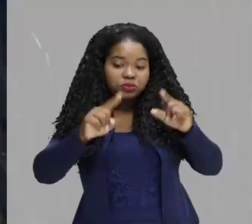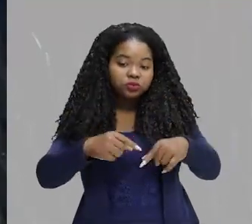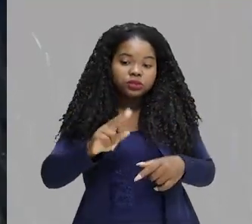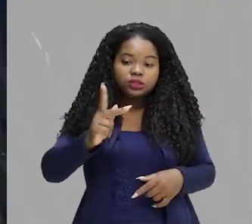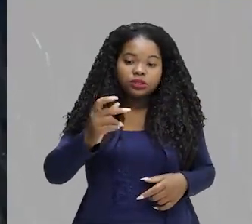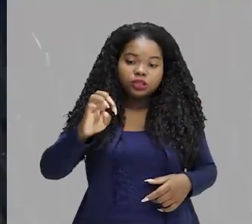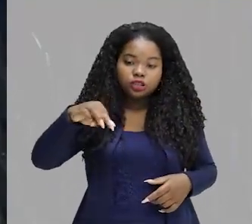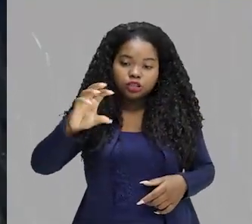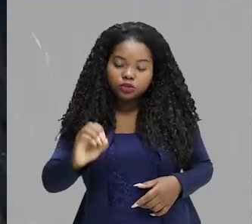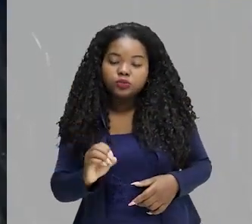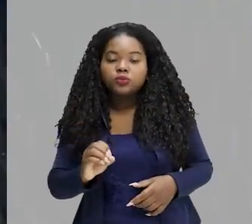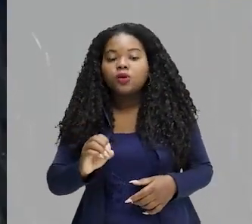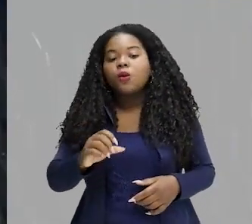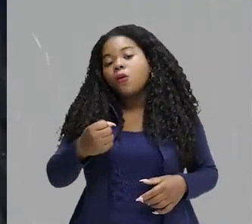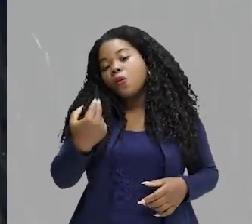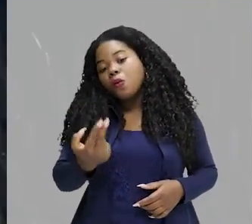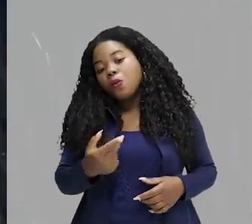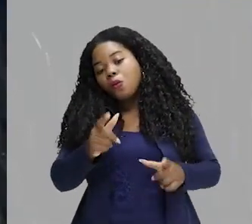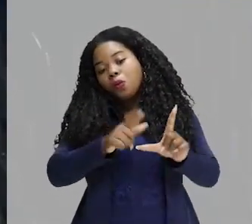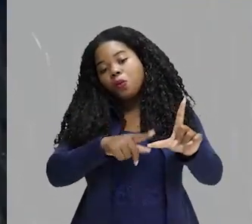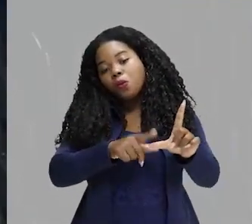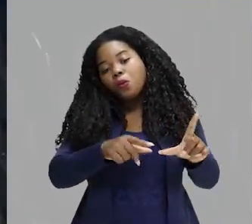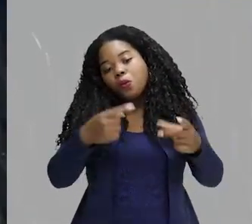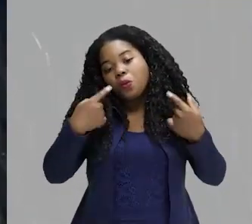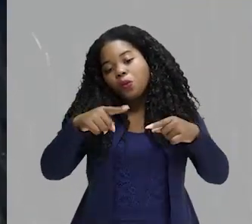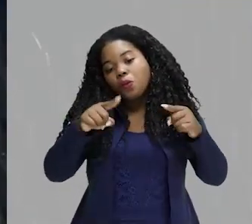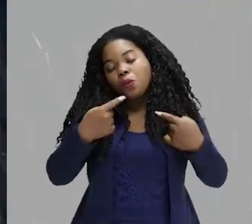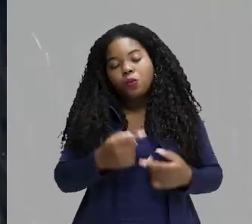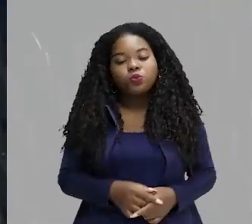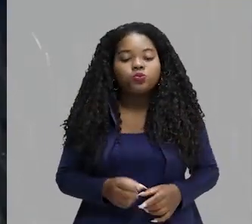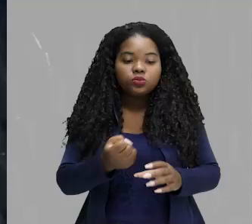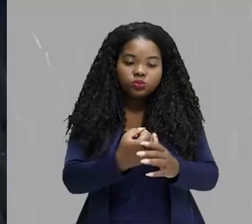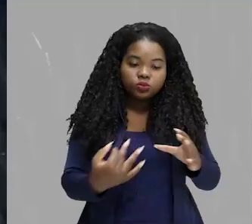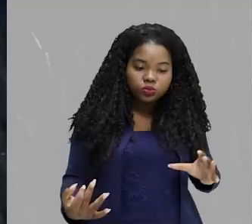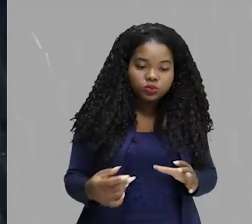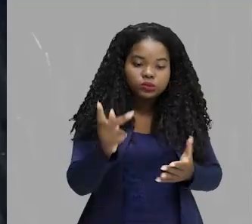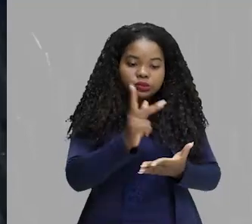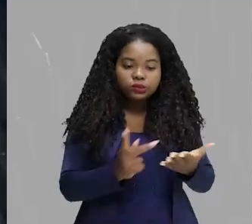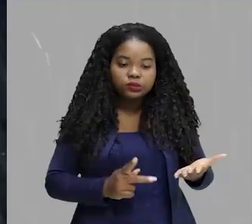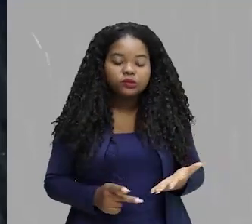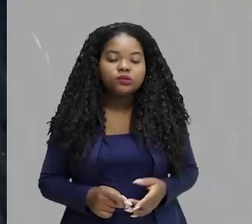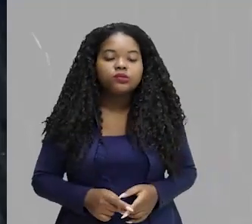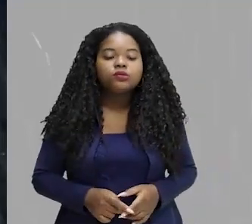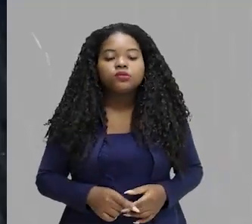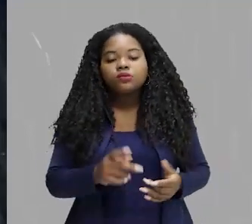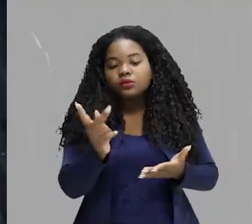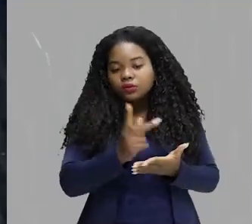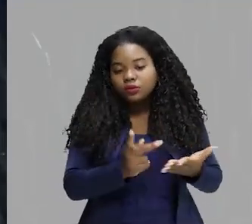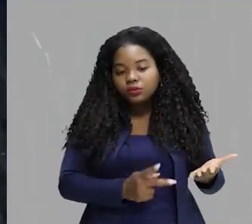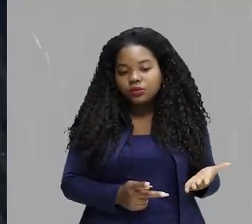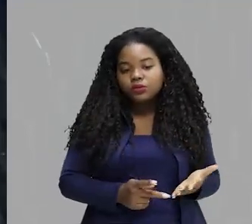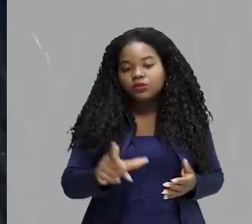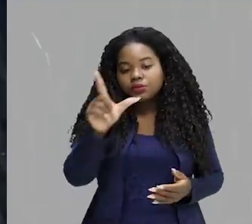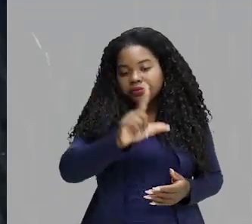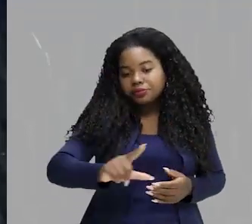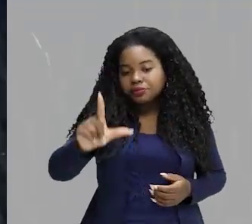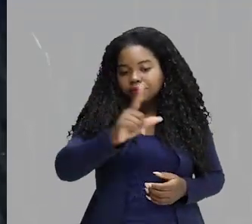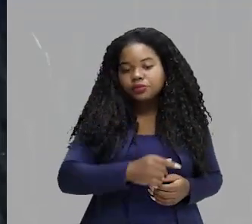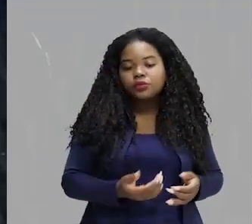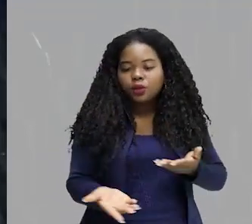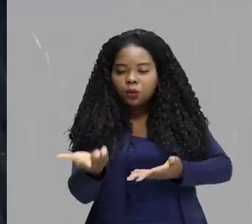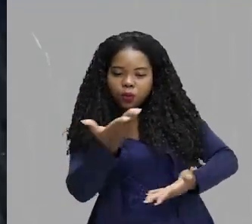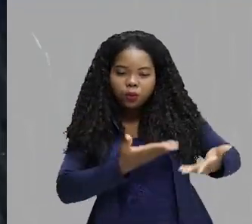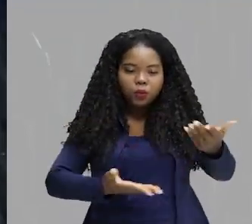música, tá? São textos que têm como característica a poesia. Os poemas são tentativas literais de